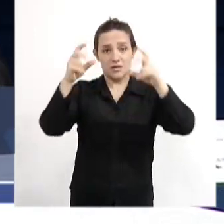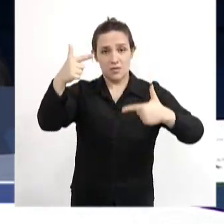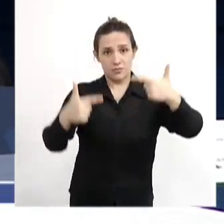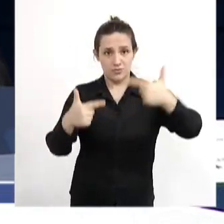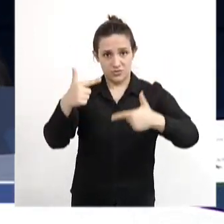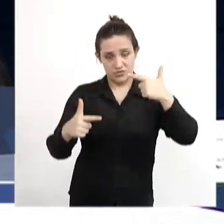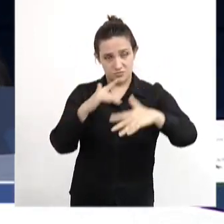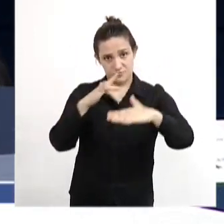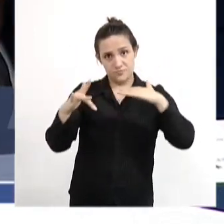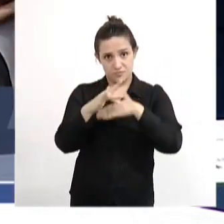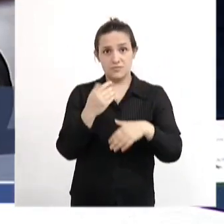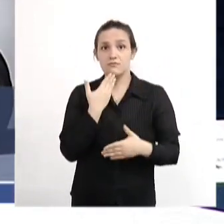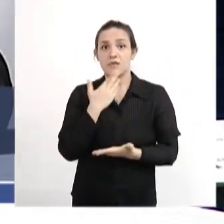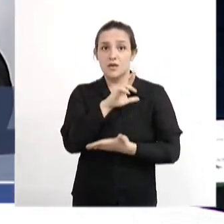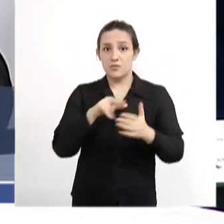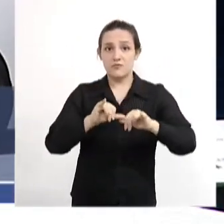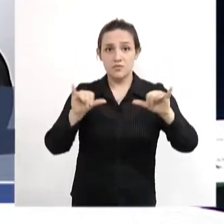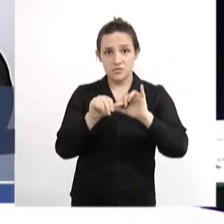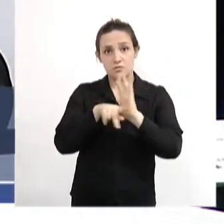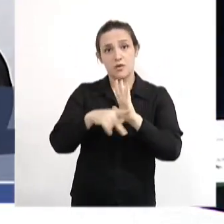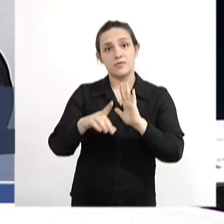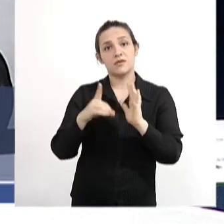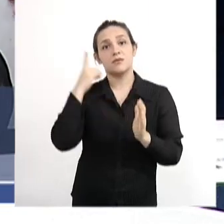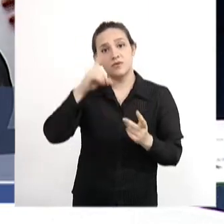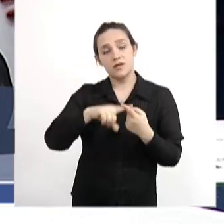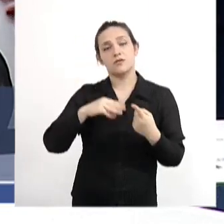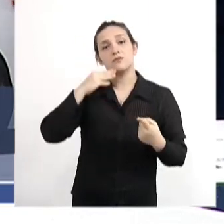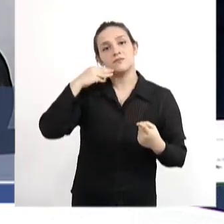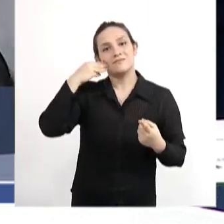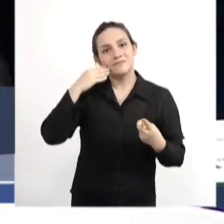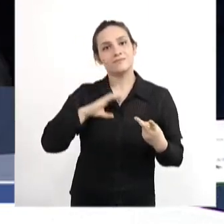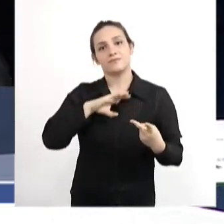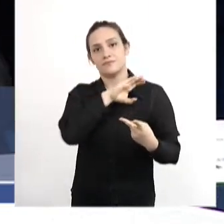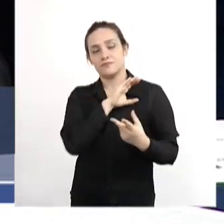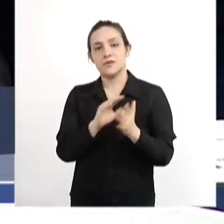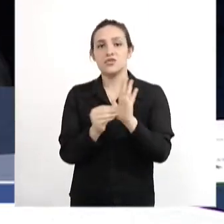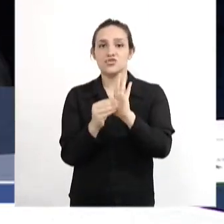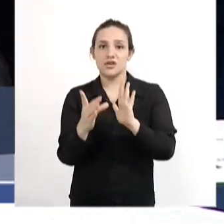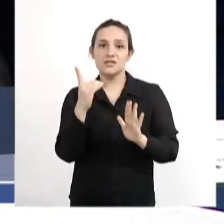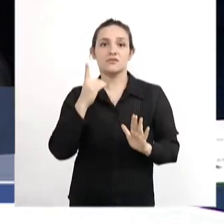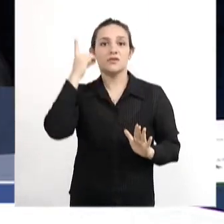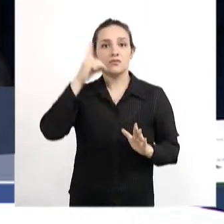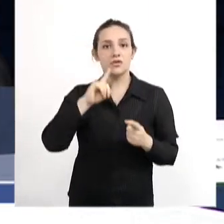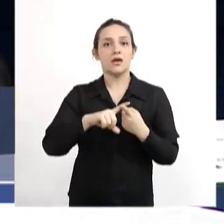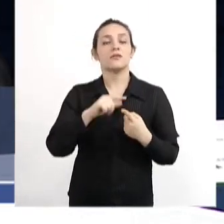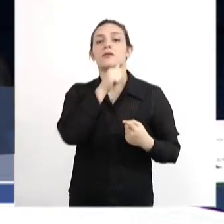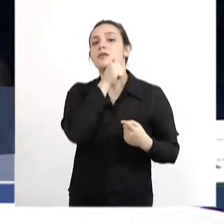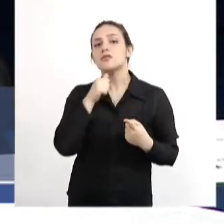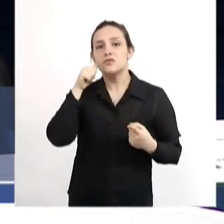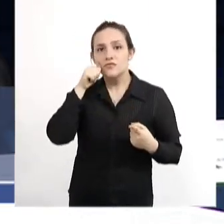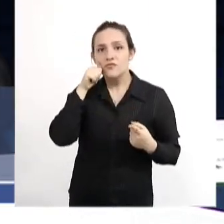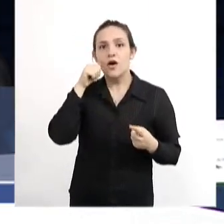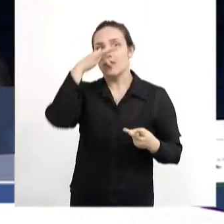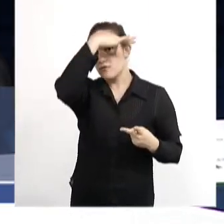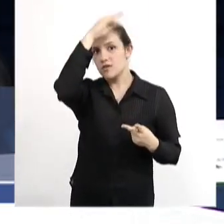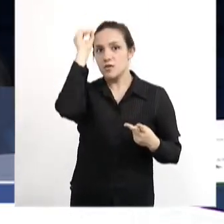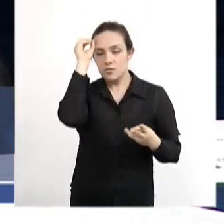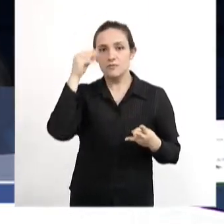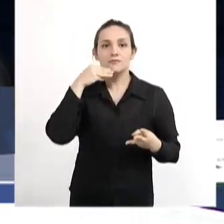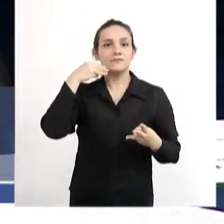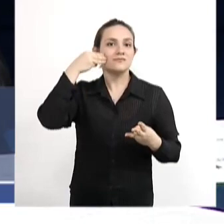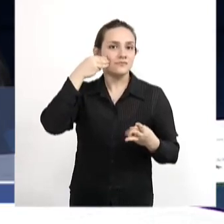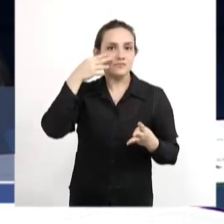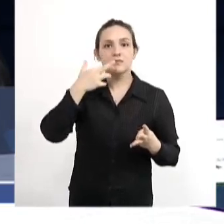de informações, de autoria dos deputados Marçal Filho, Capitão Contar. Indicações de autoria dos deputados Antônio Vaz, Felipe Orro, Marçal